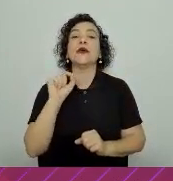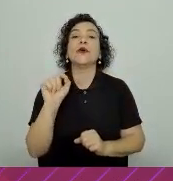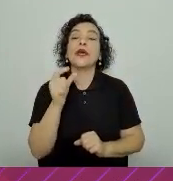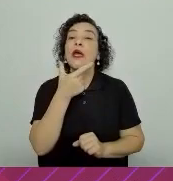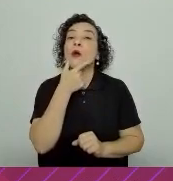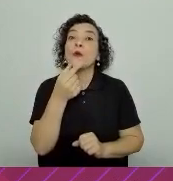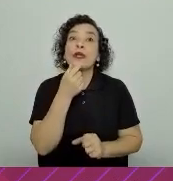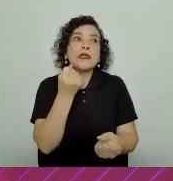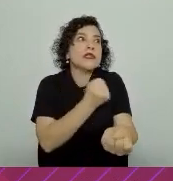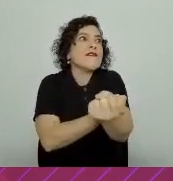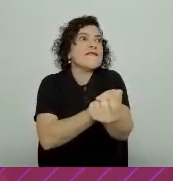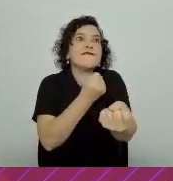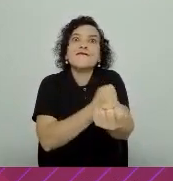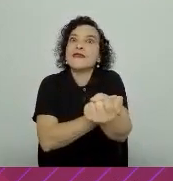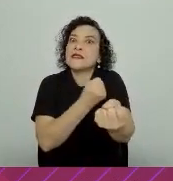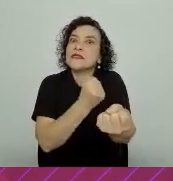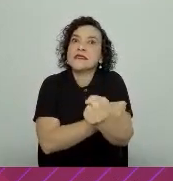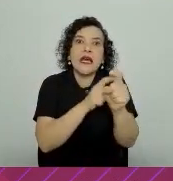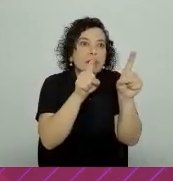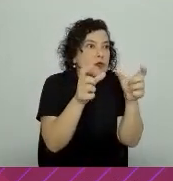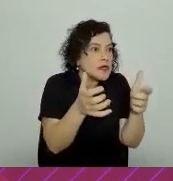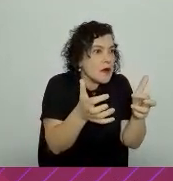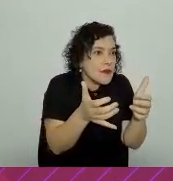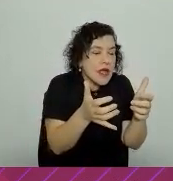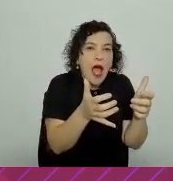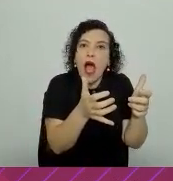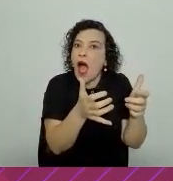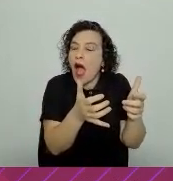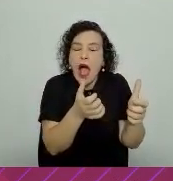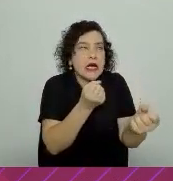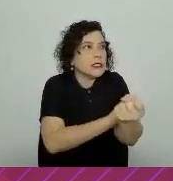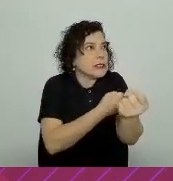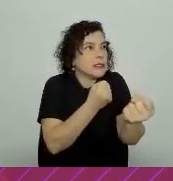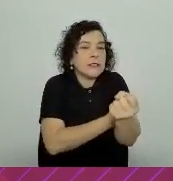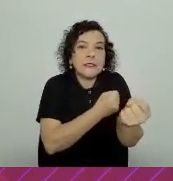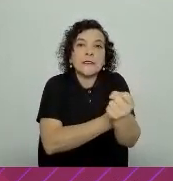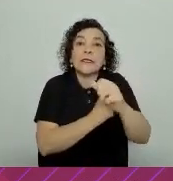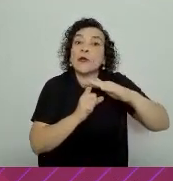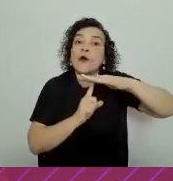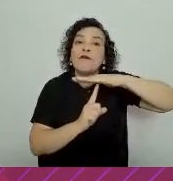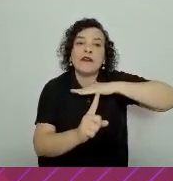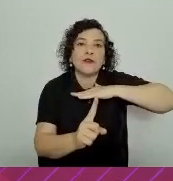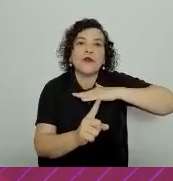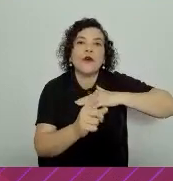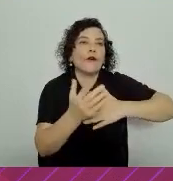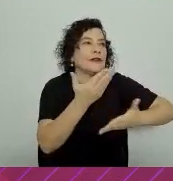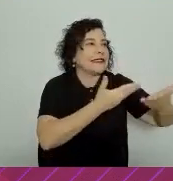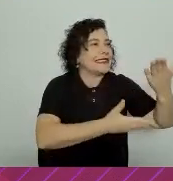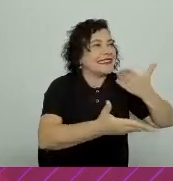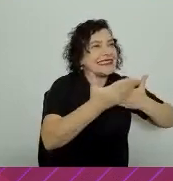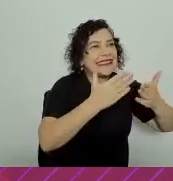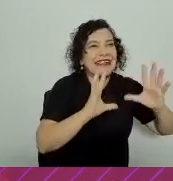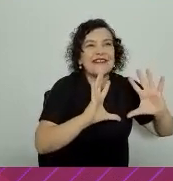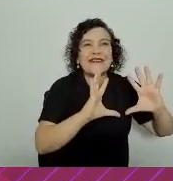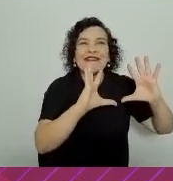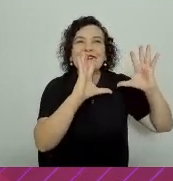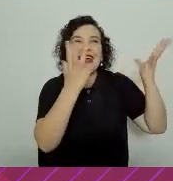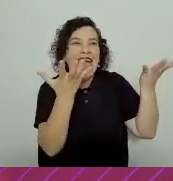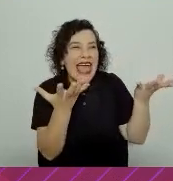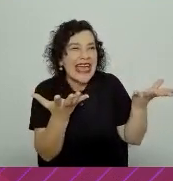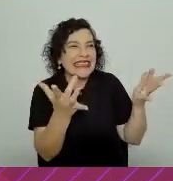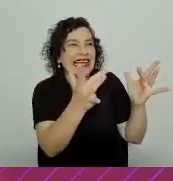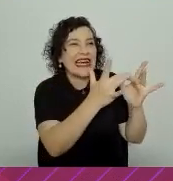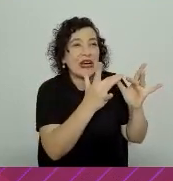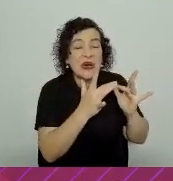que ele não socializa e o avatar dele socializa vai em festa o avatar dele não tem muito a ver